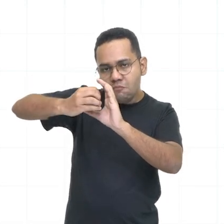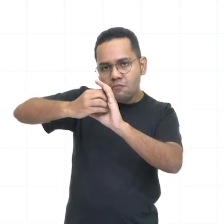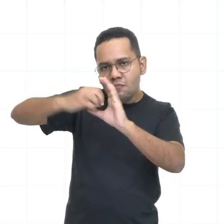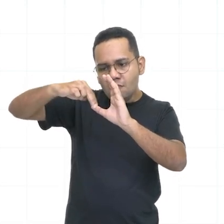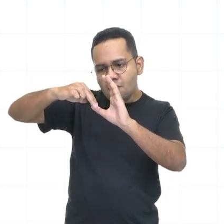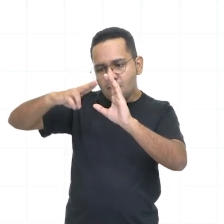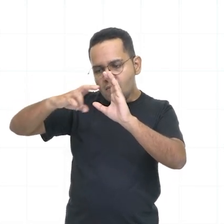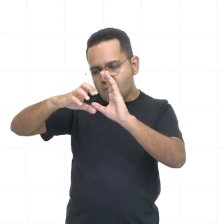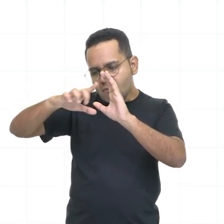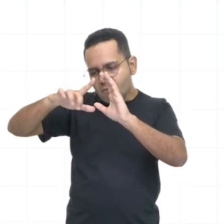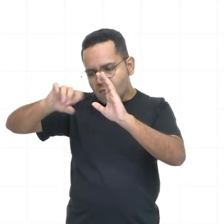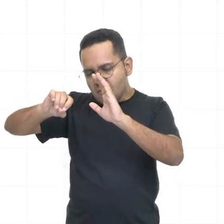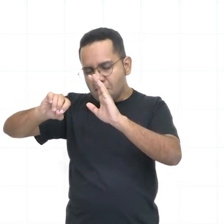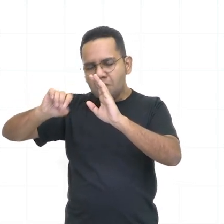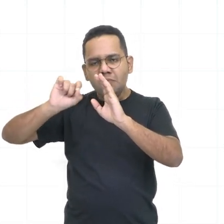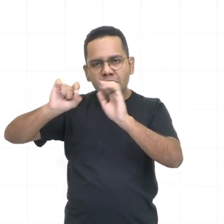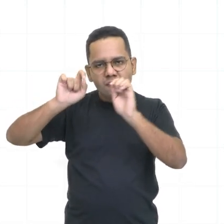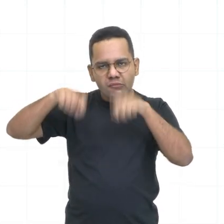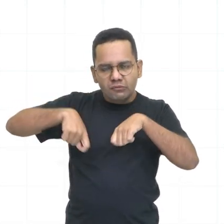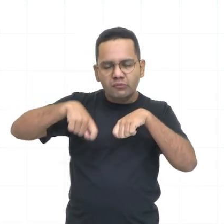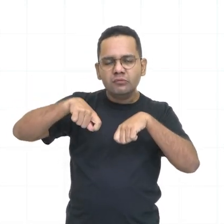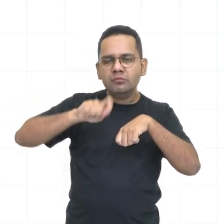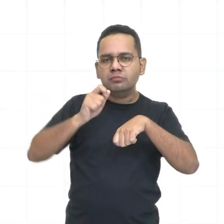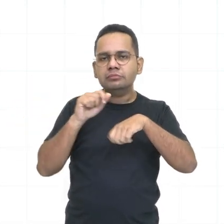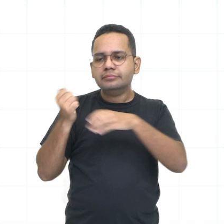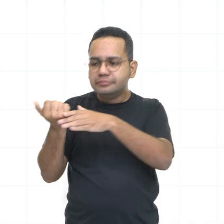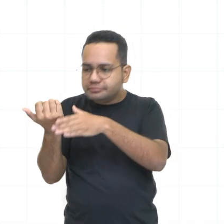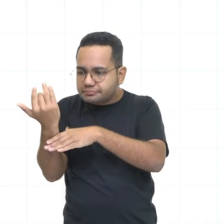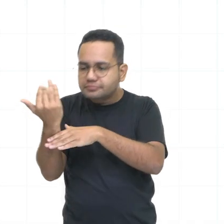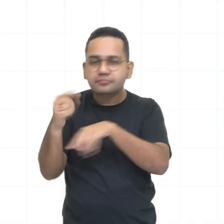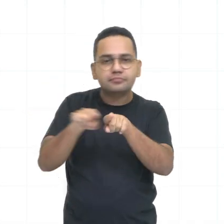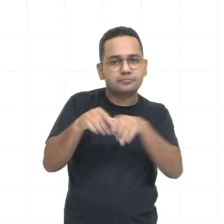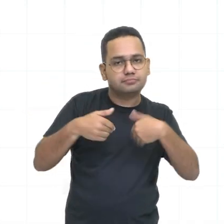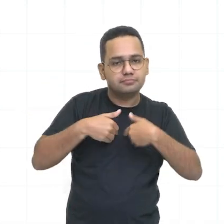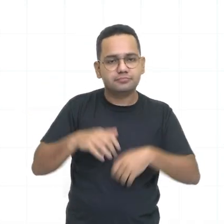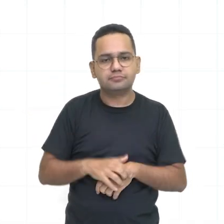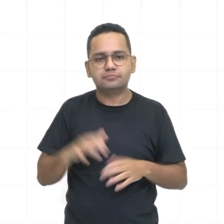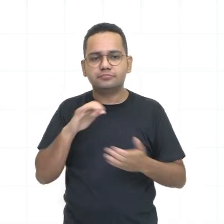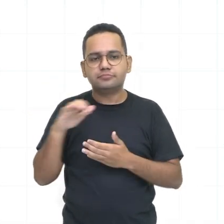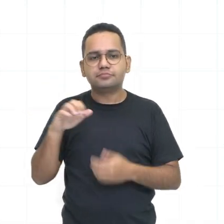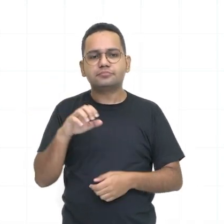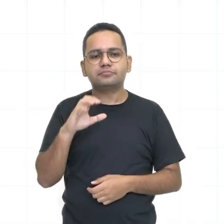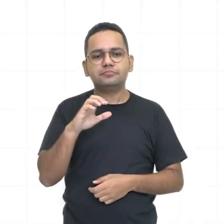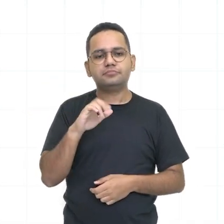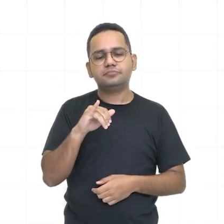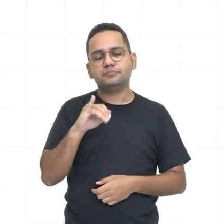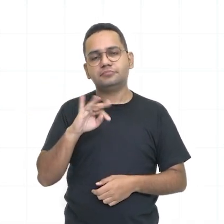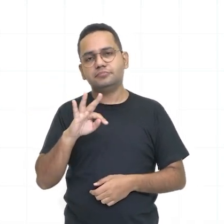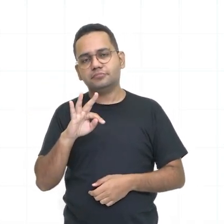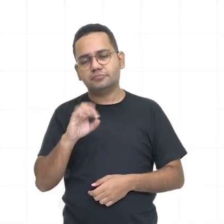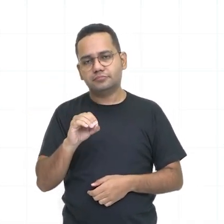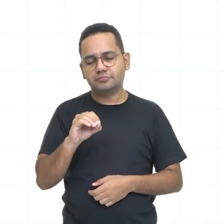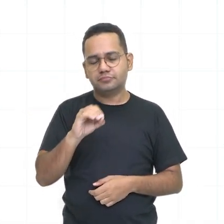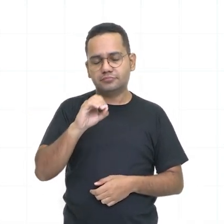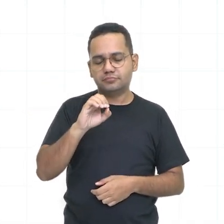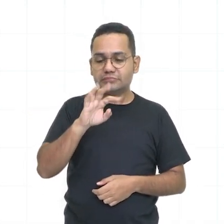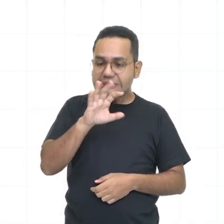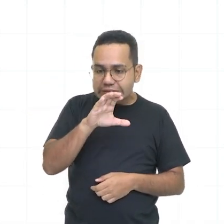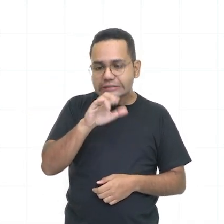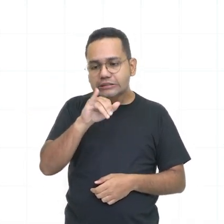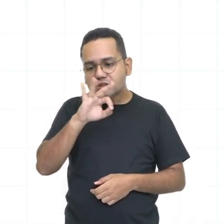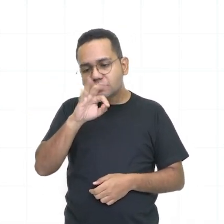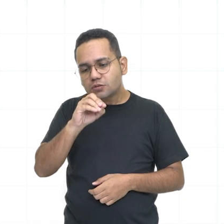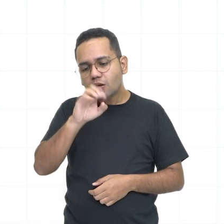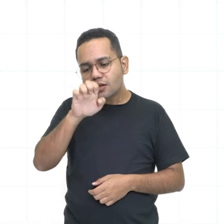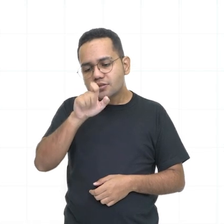Nas células animais, vegetais, nós temos o citoesqueleto, que é o que vai dar a estrutura